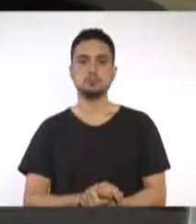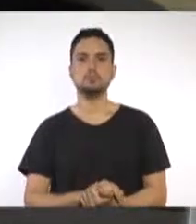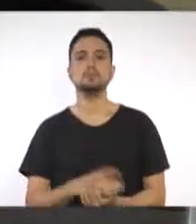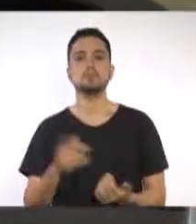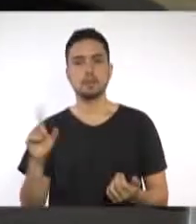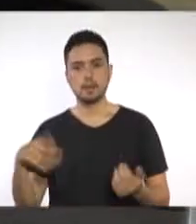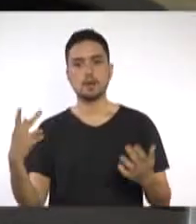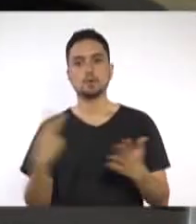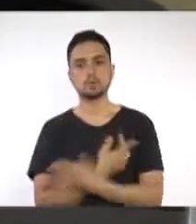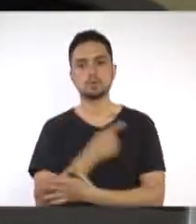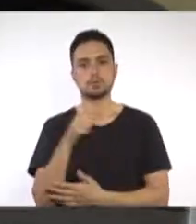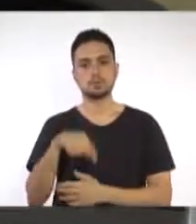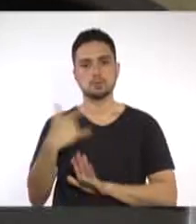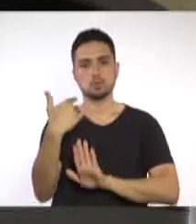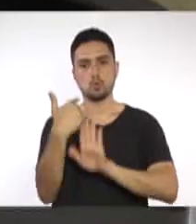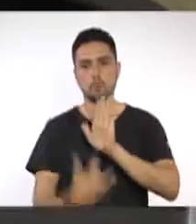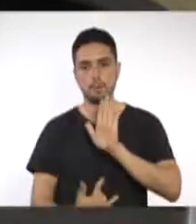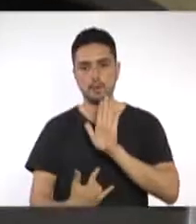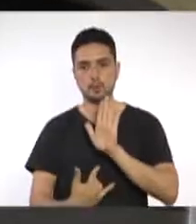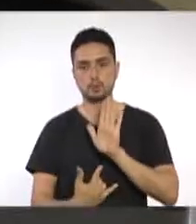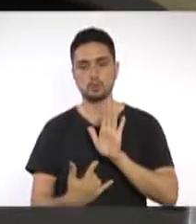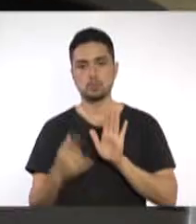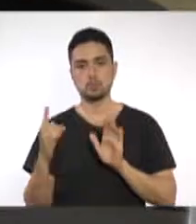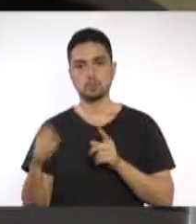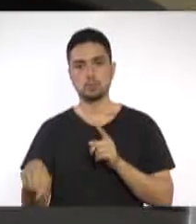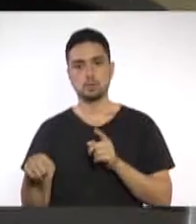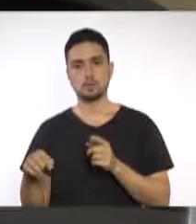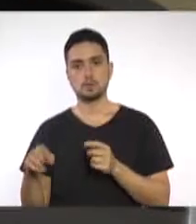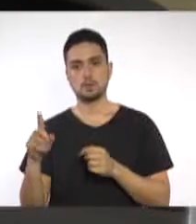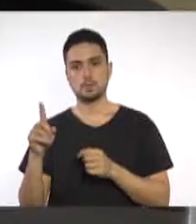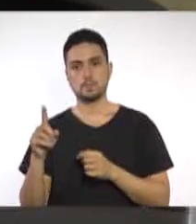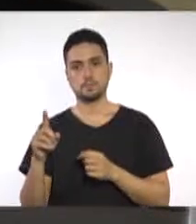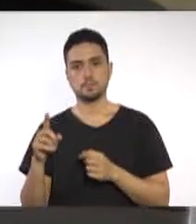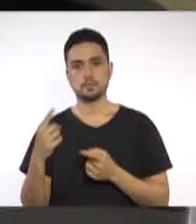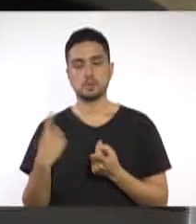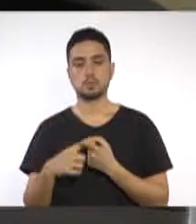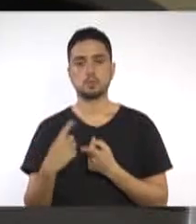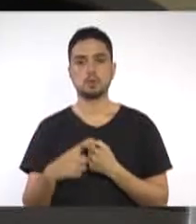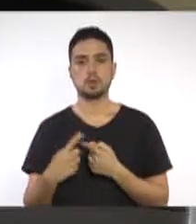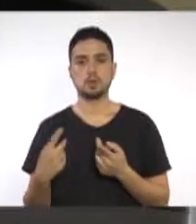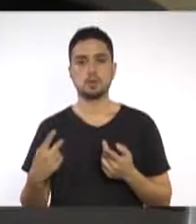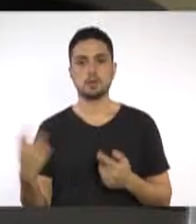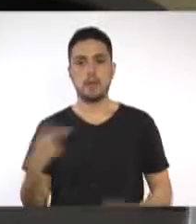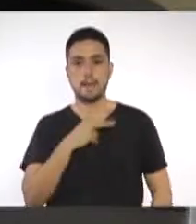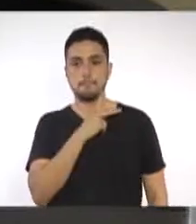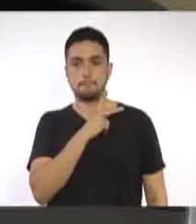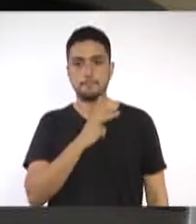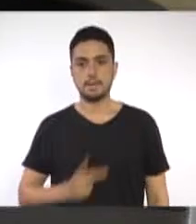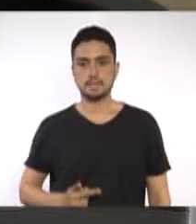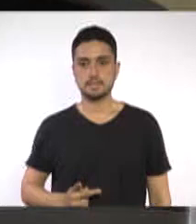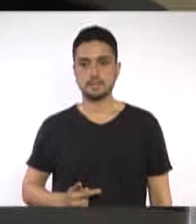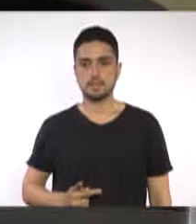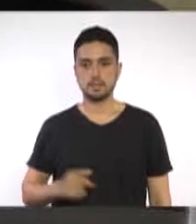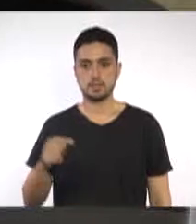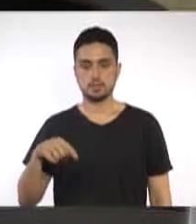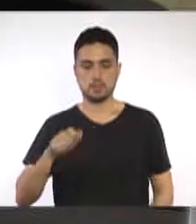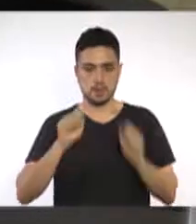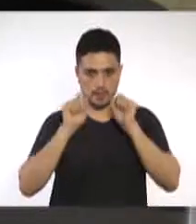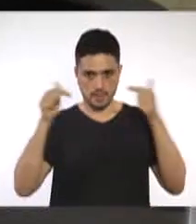deste documento? Se deu através de uma designação do presidente da Assembleia.